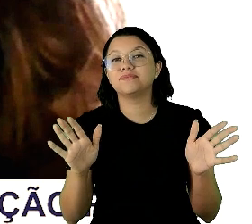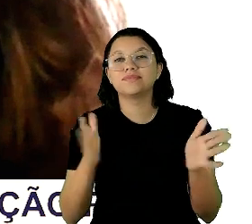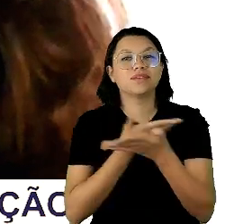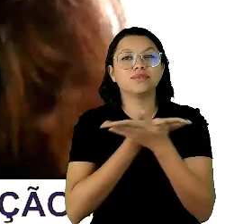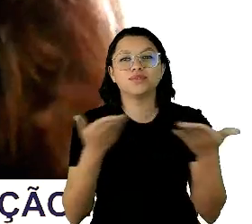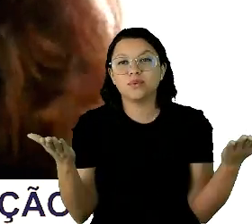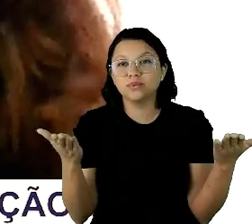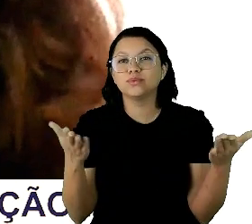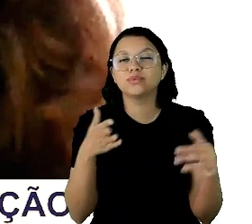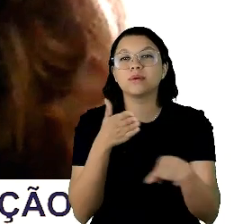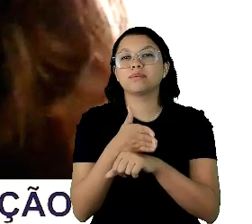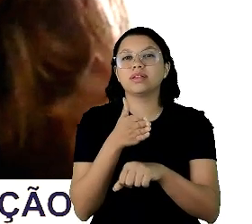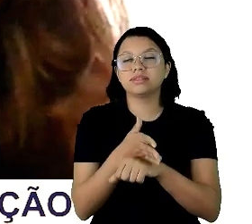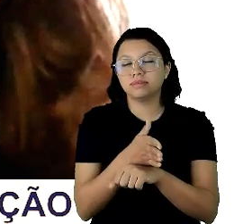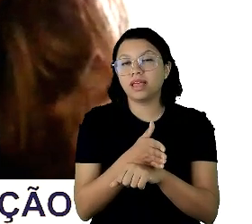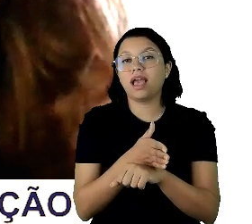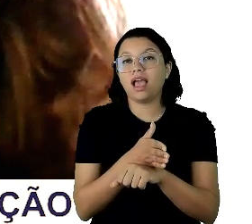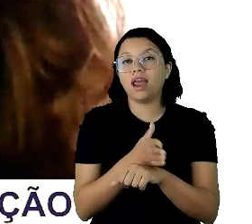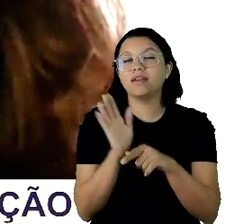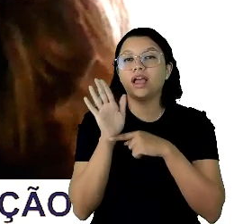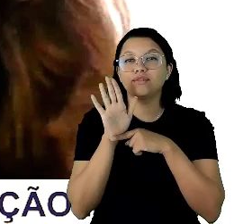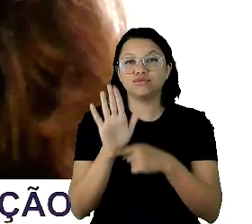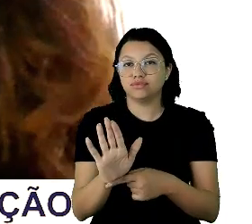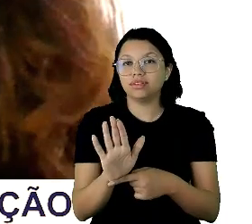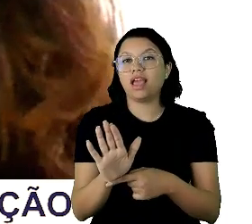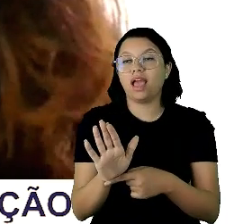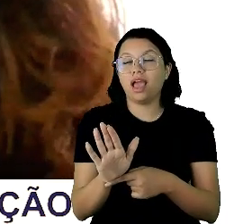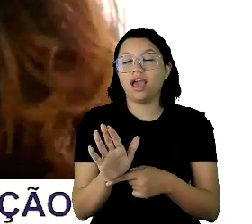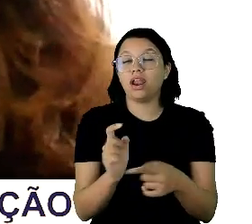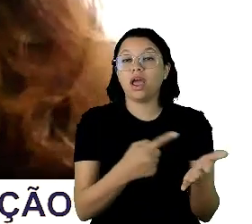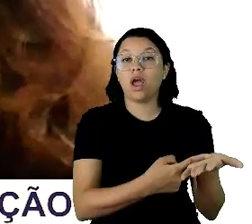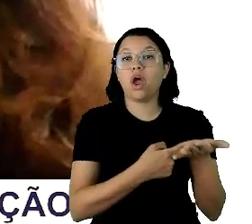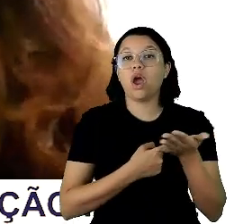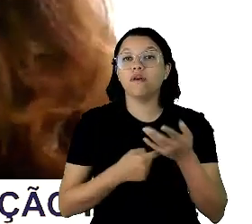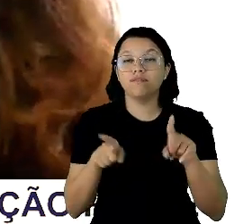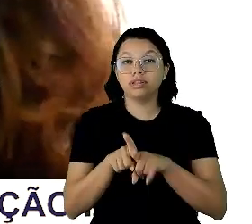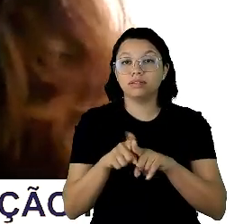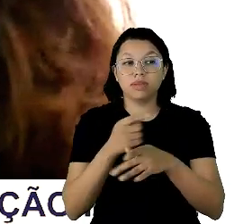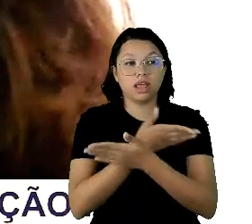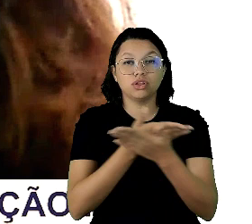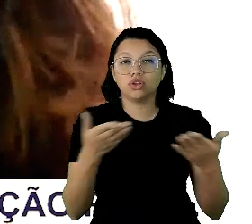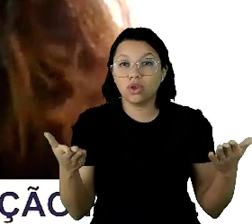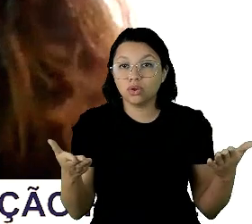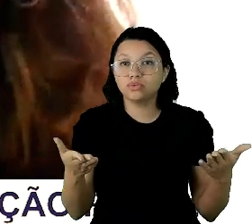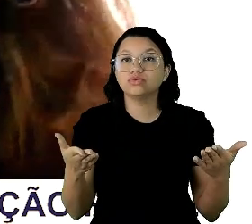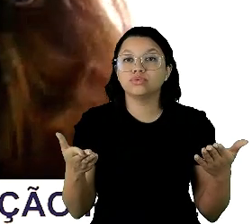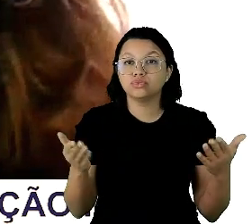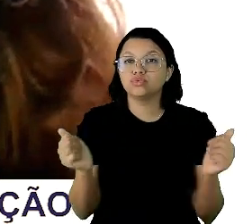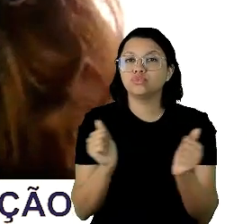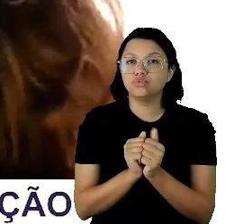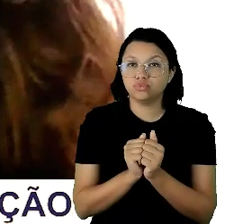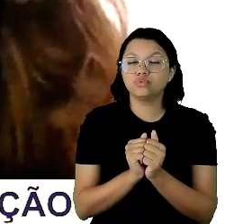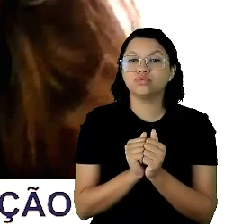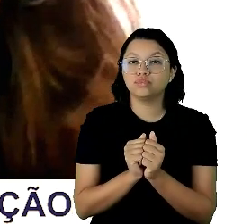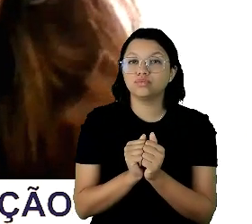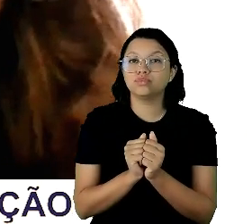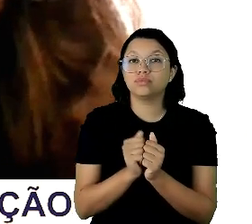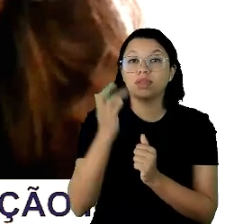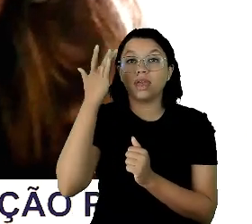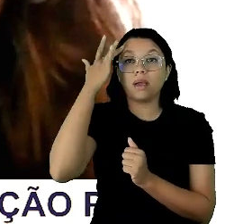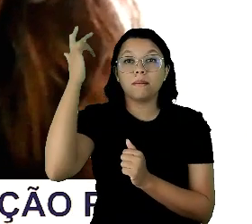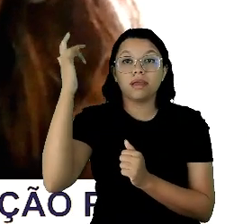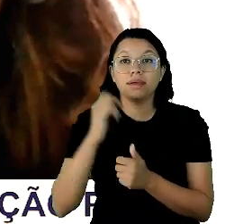e colaboraram, e convido também a todos que estejam conosco amanhã, às